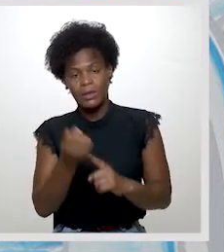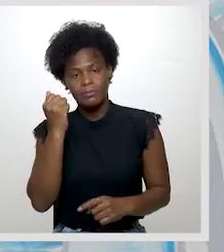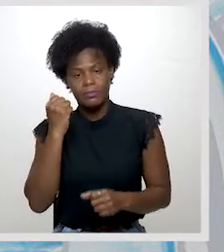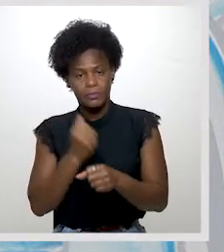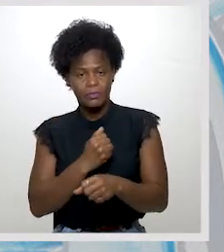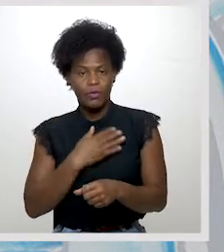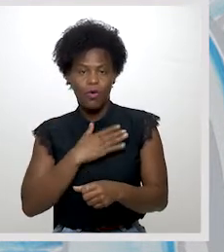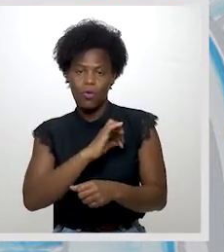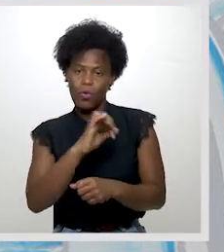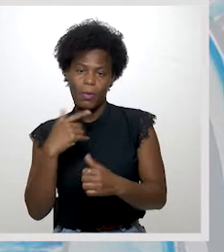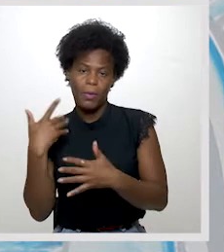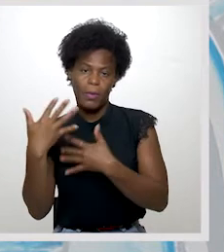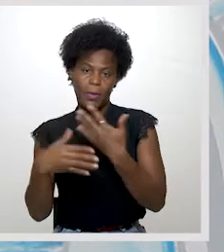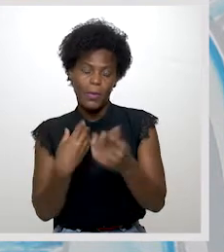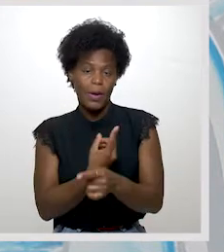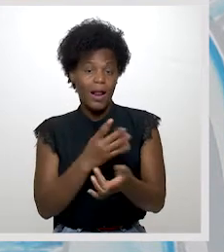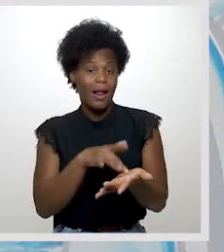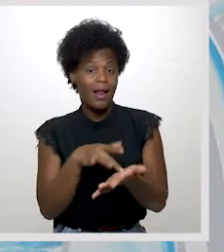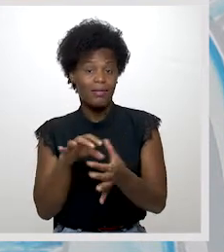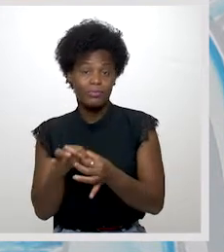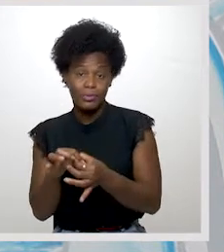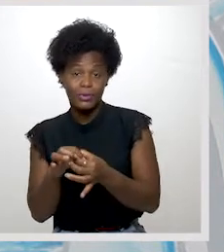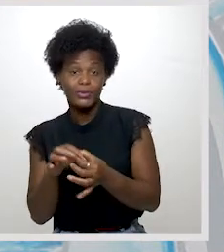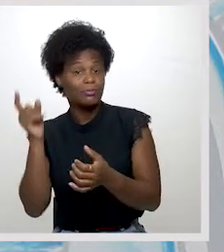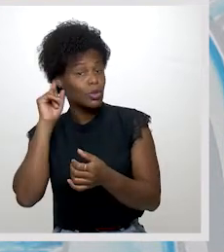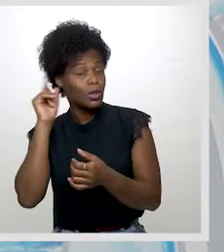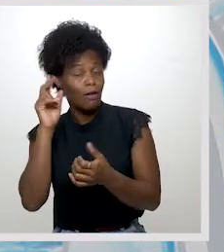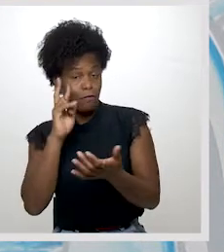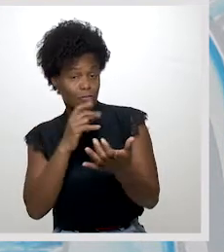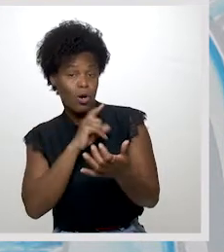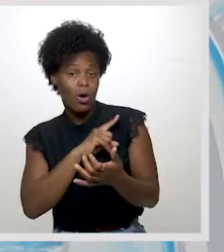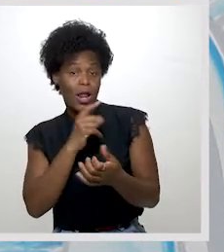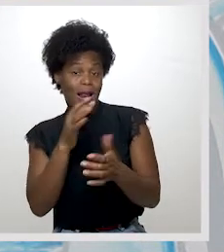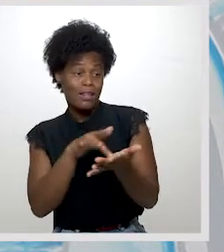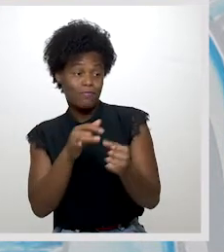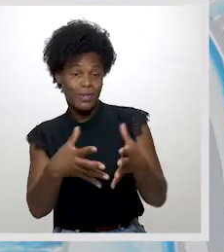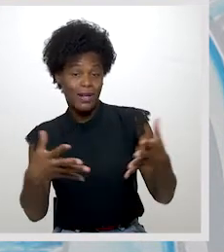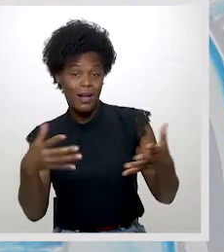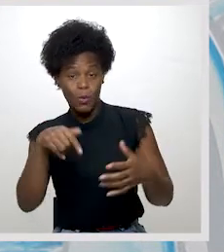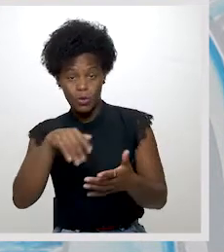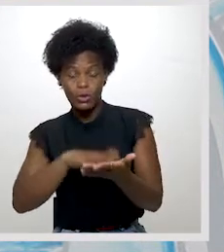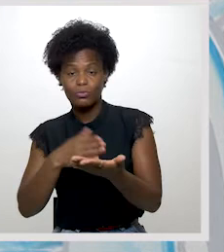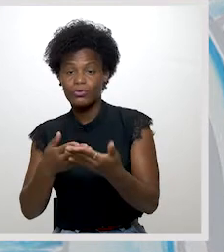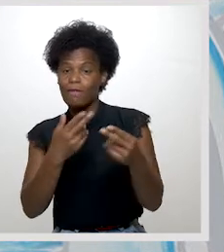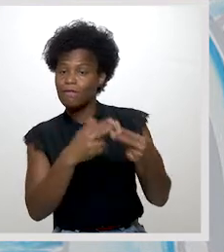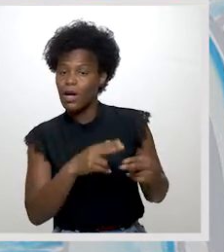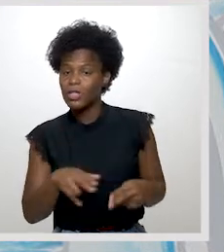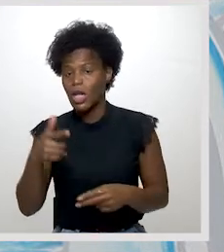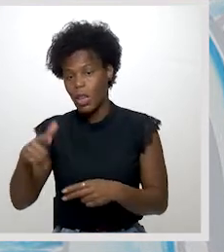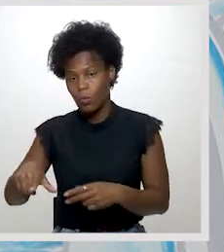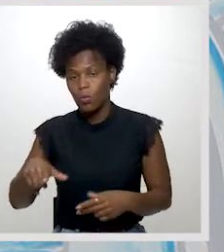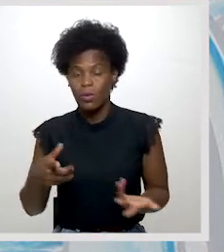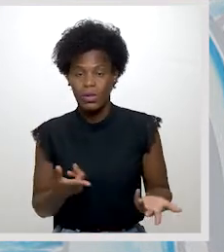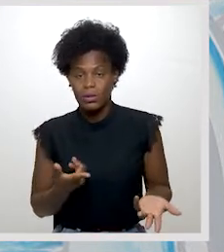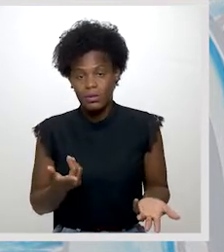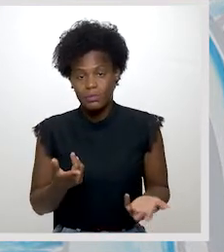criar uma carreira literária notável com uma obra grandiosa, hoje traduzida em várias